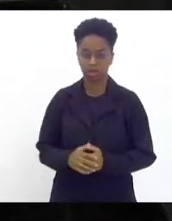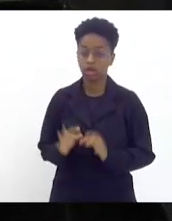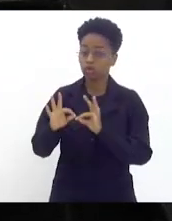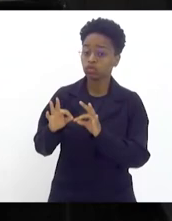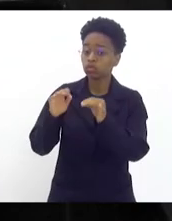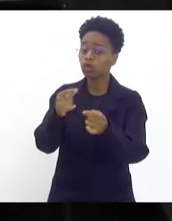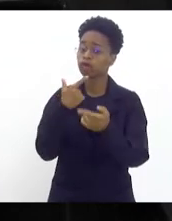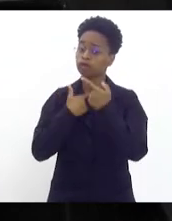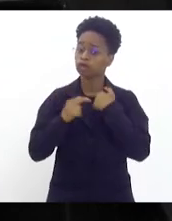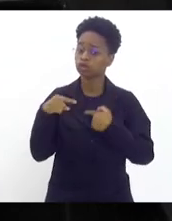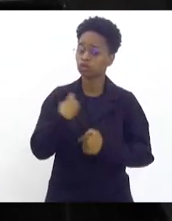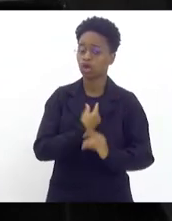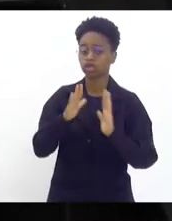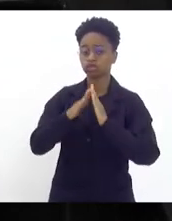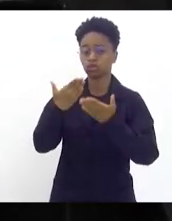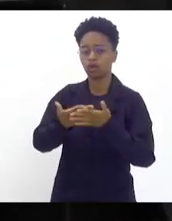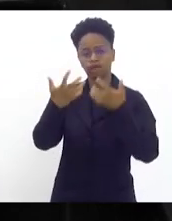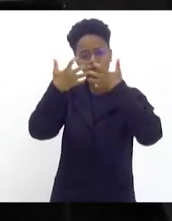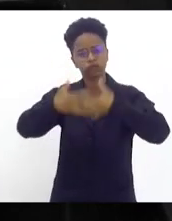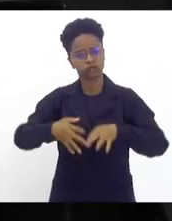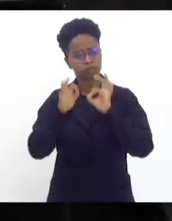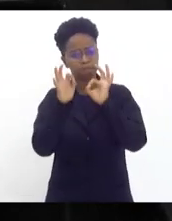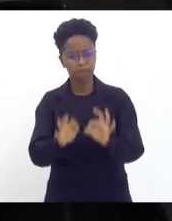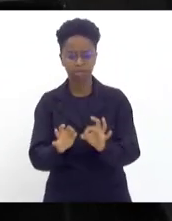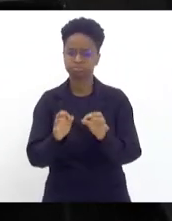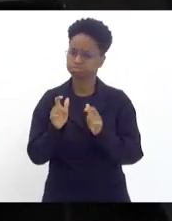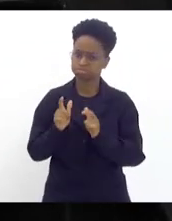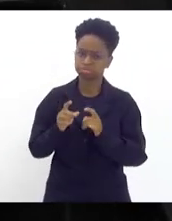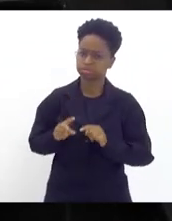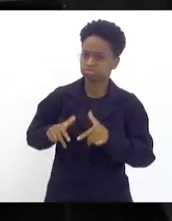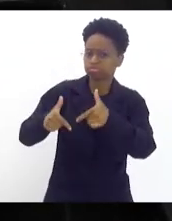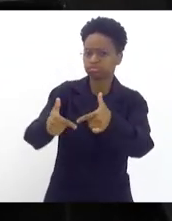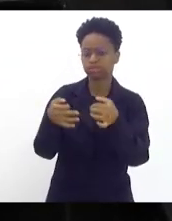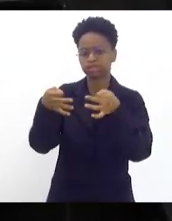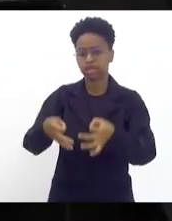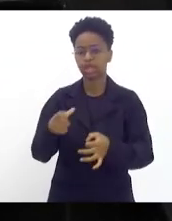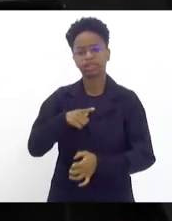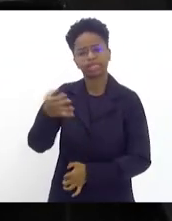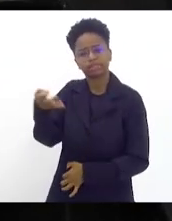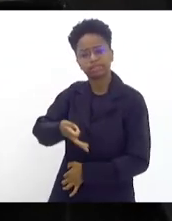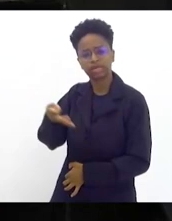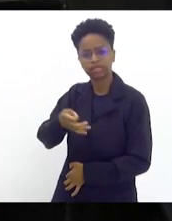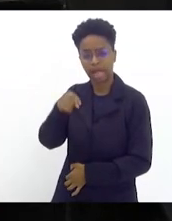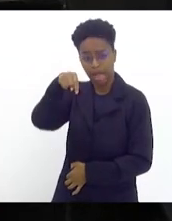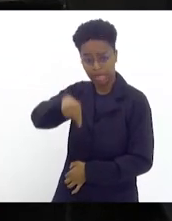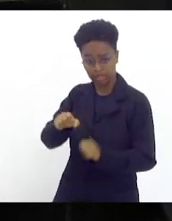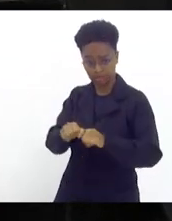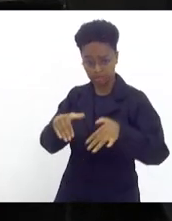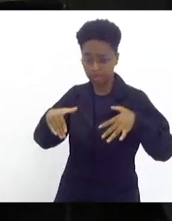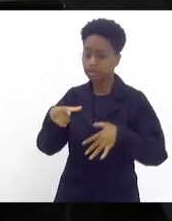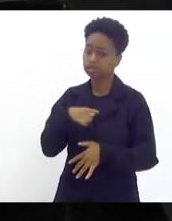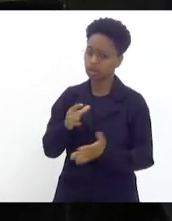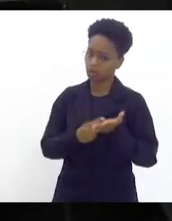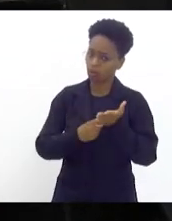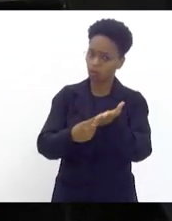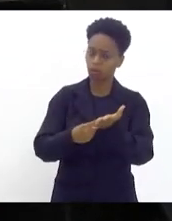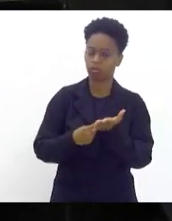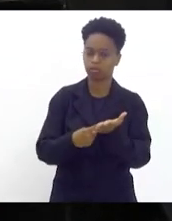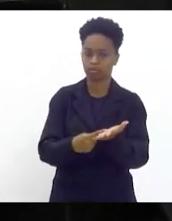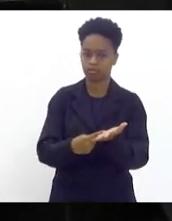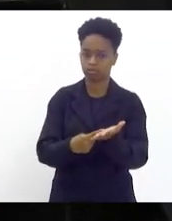mundo que é a nossas escolas funcionando na sua Plenitude eu tenho certeza que esse Parlamento vai ter esse compromisso